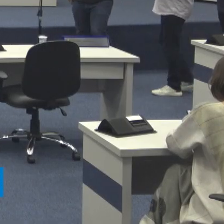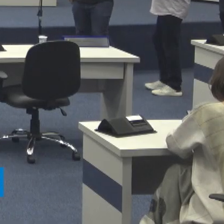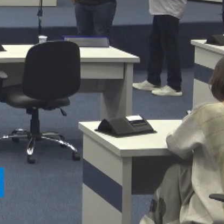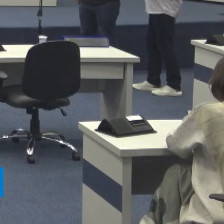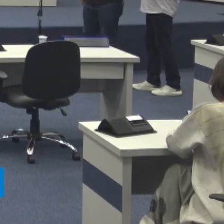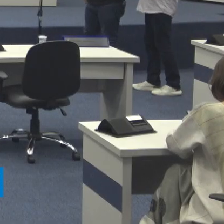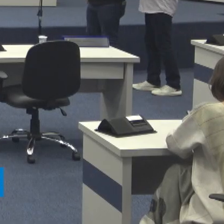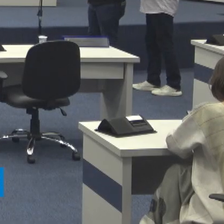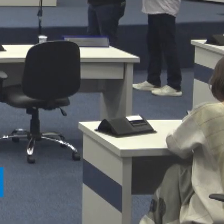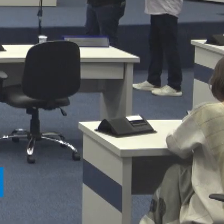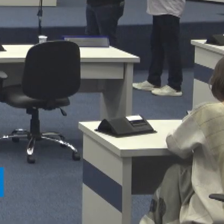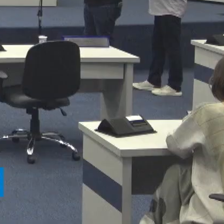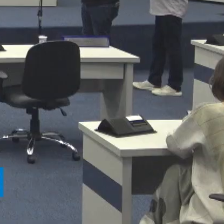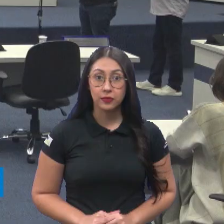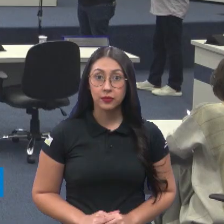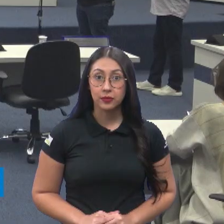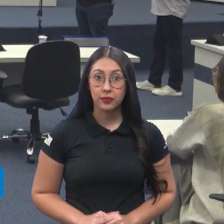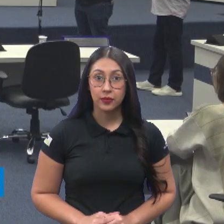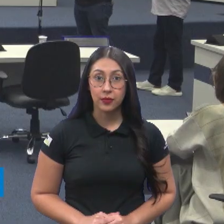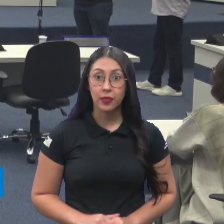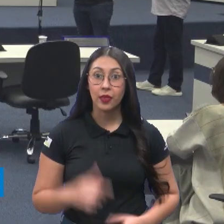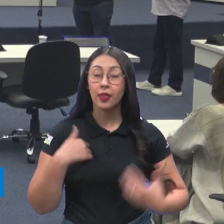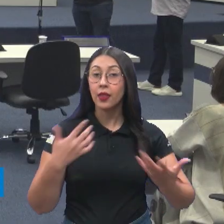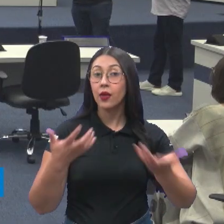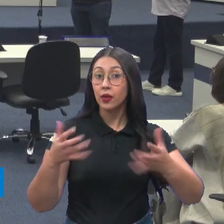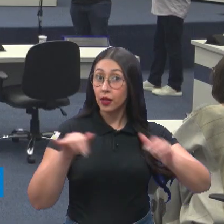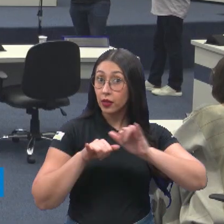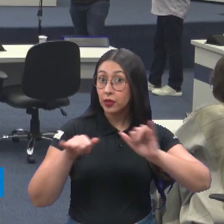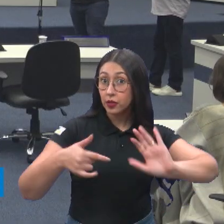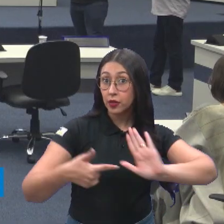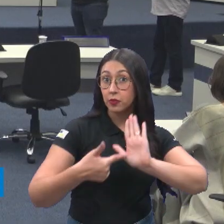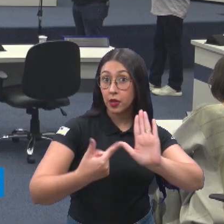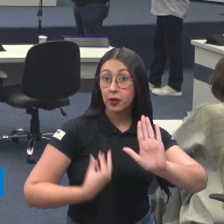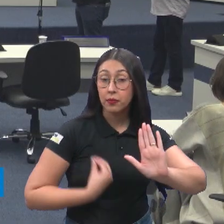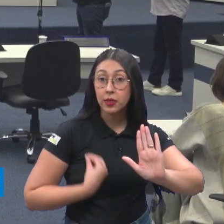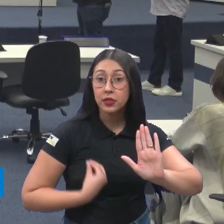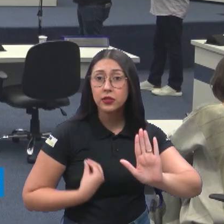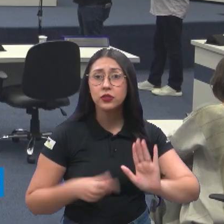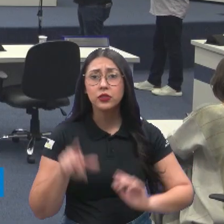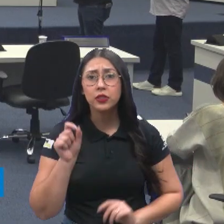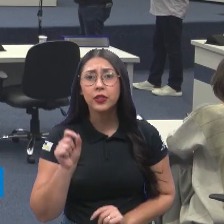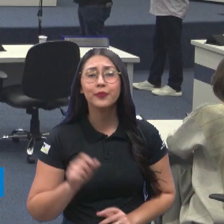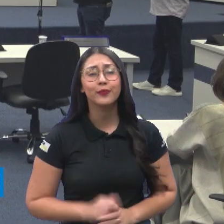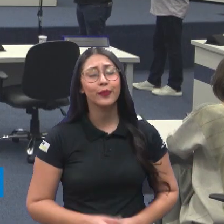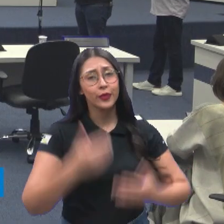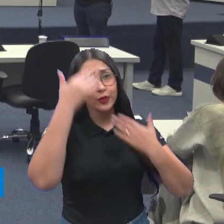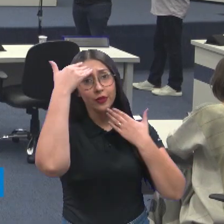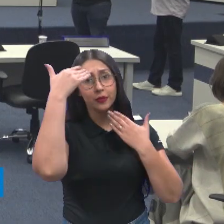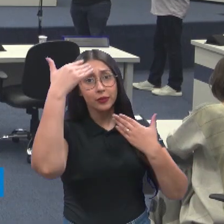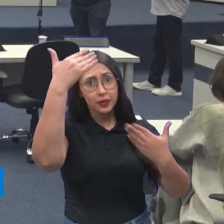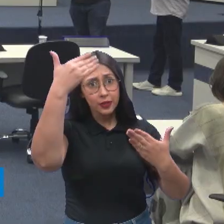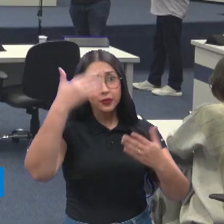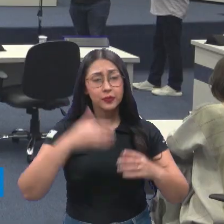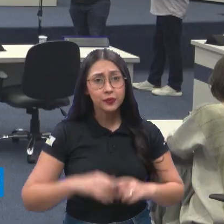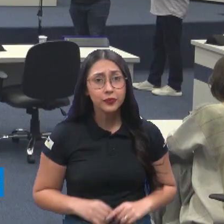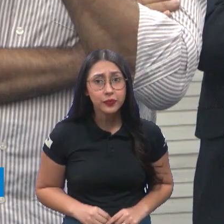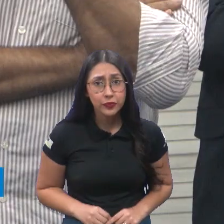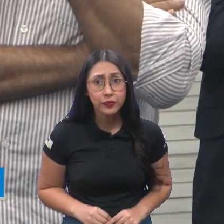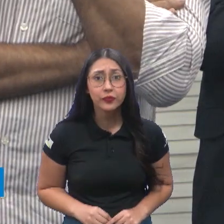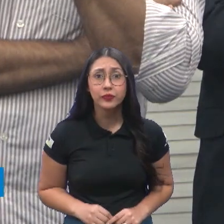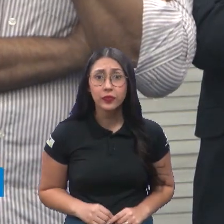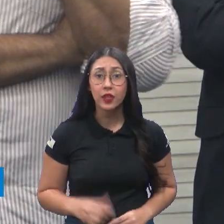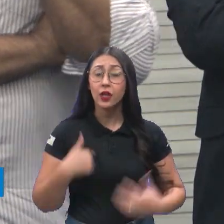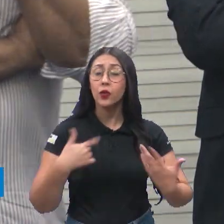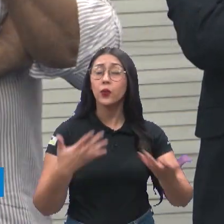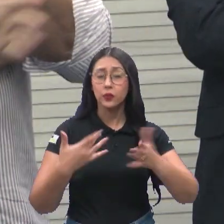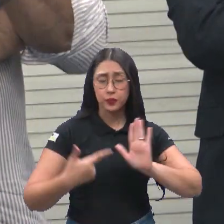O vereador quer anunciar a presença de alguém. Por favor, vereador Milton Vieira. Obrigado, senhor presidente. Apenas registrar a presença